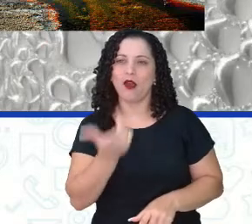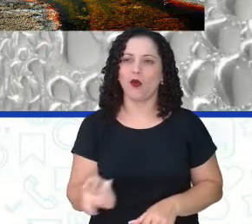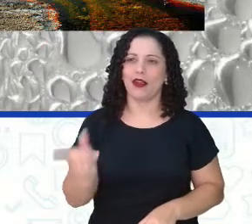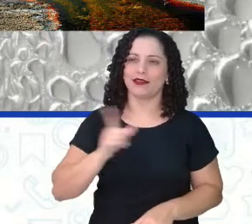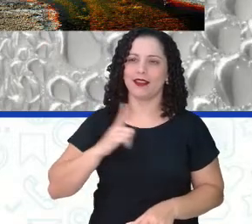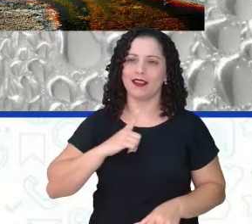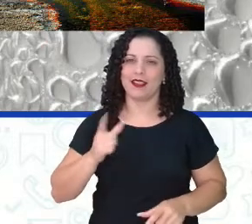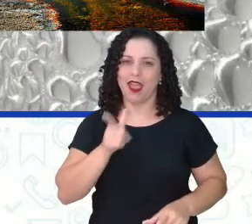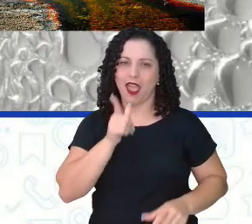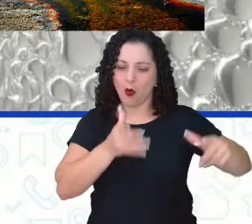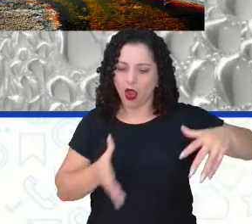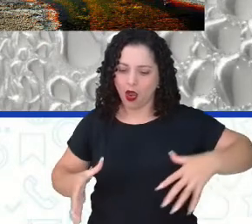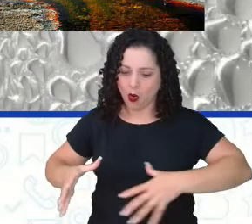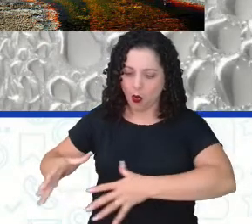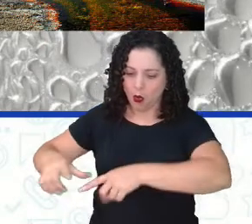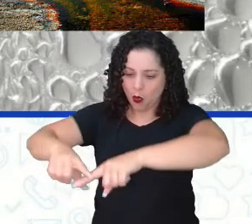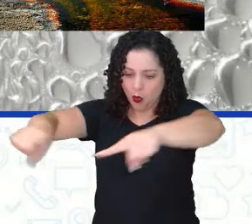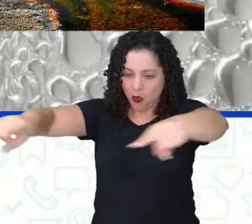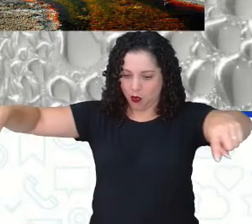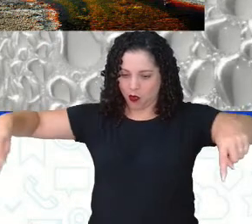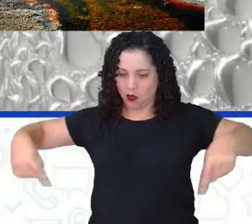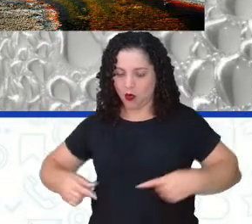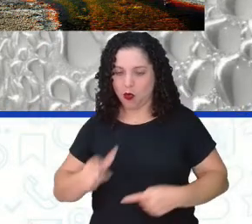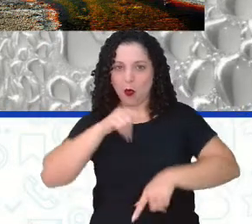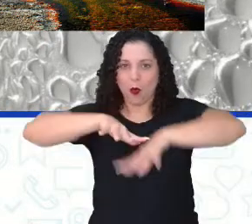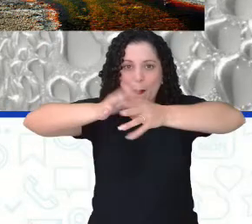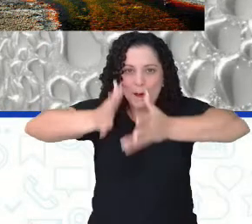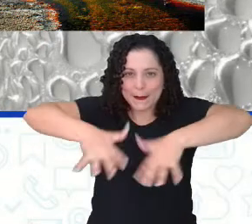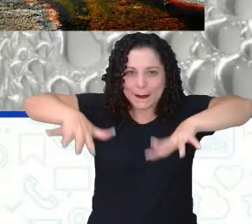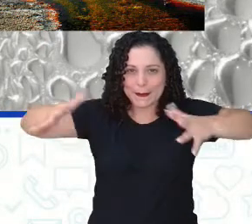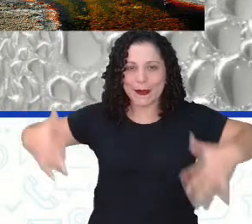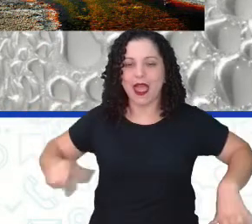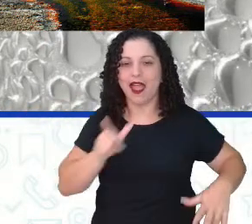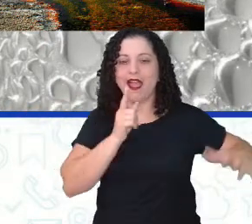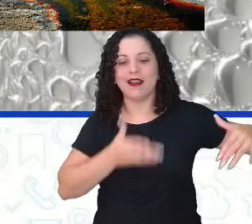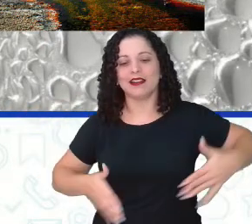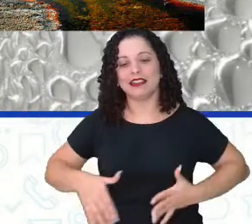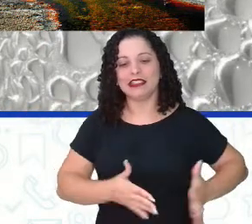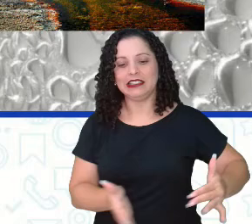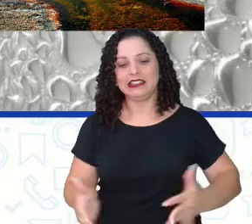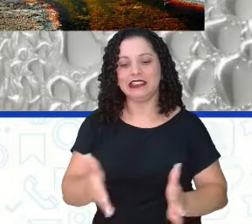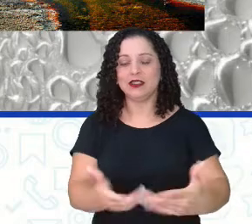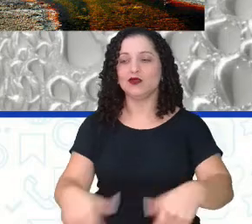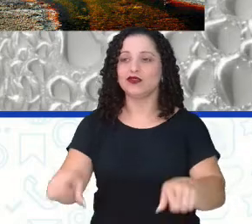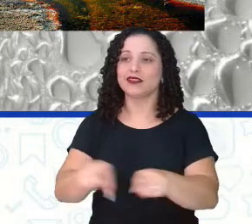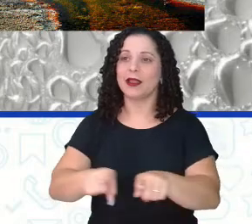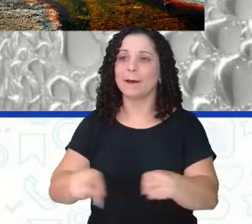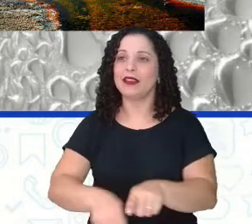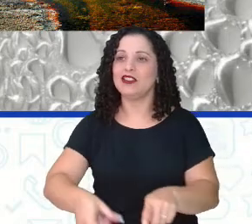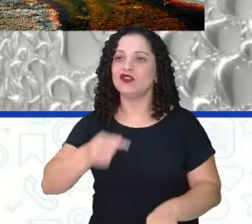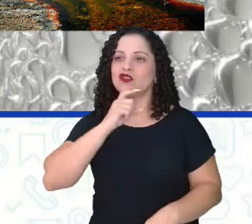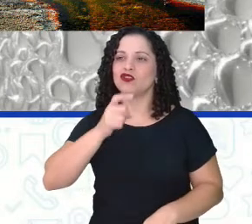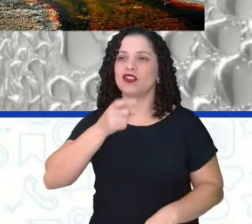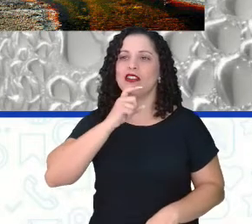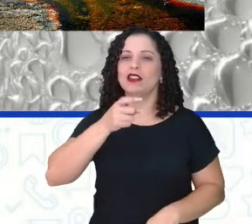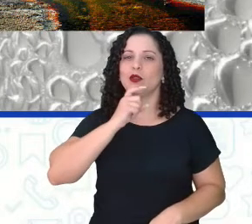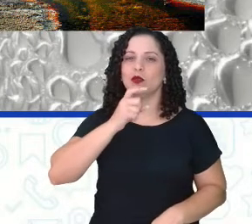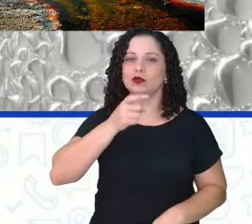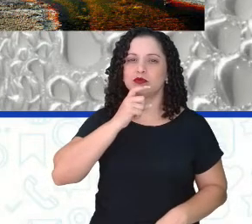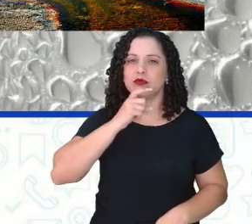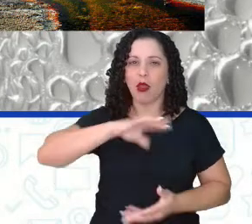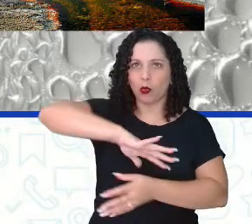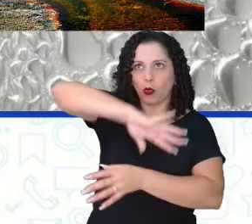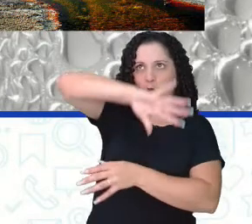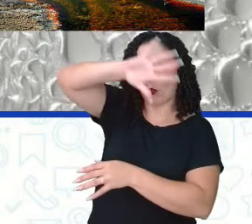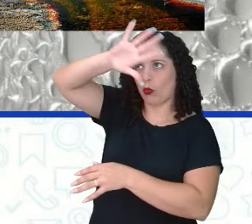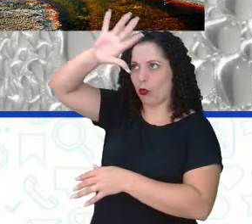tenho mar, eu tenho a questão aí de rios e até mesmo as geleiras. A água, né, representada